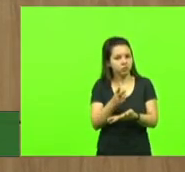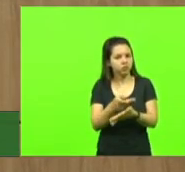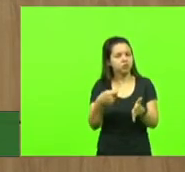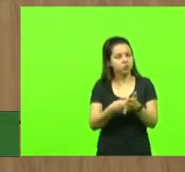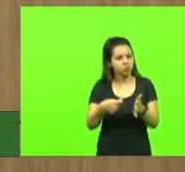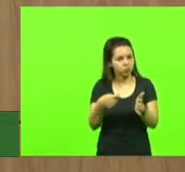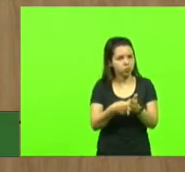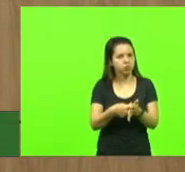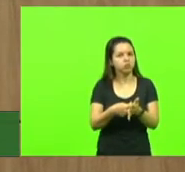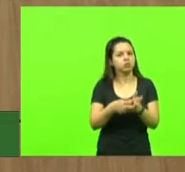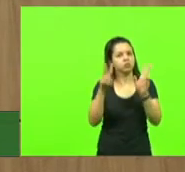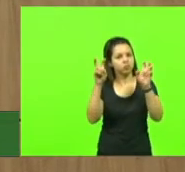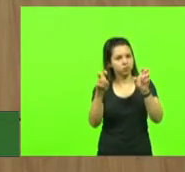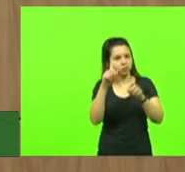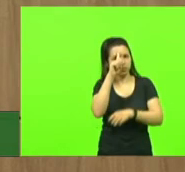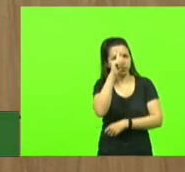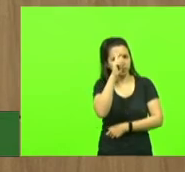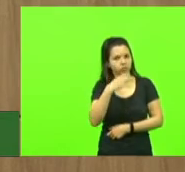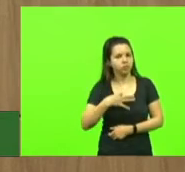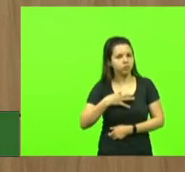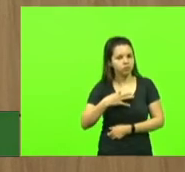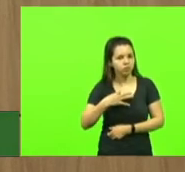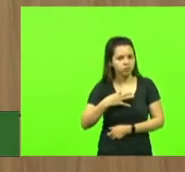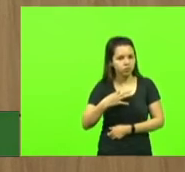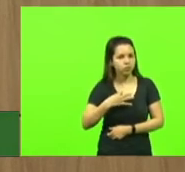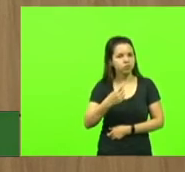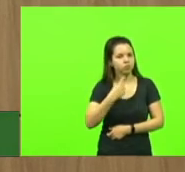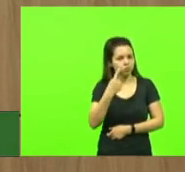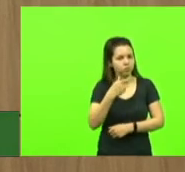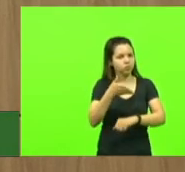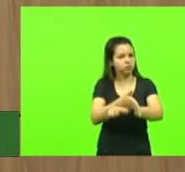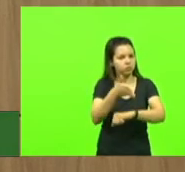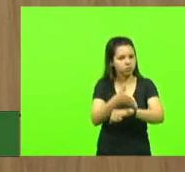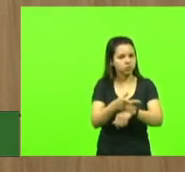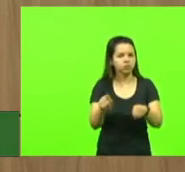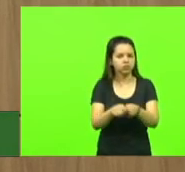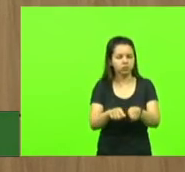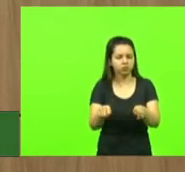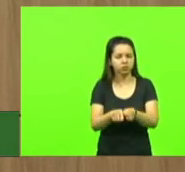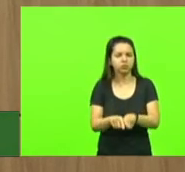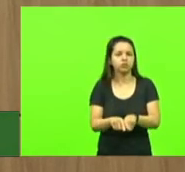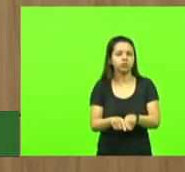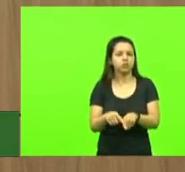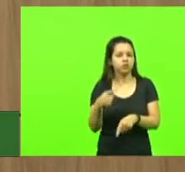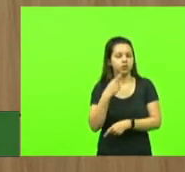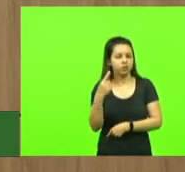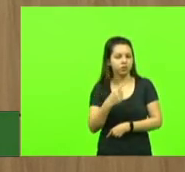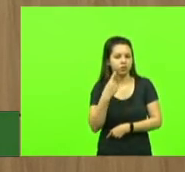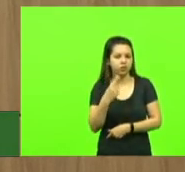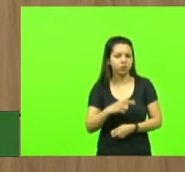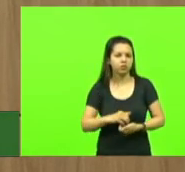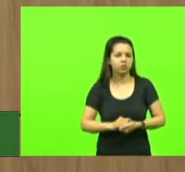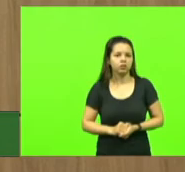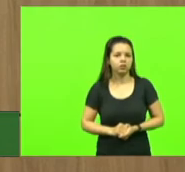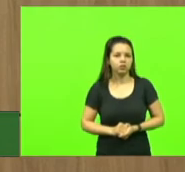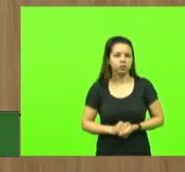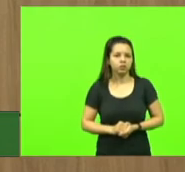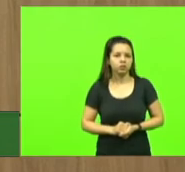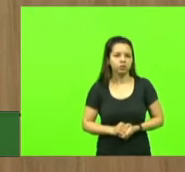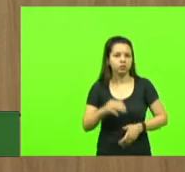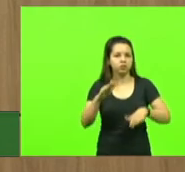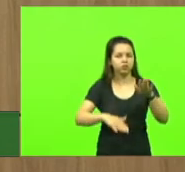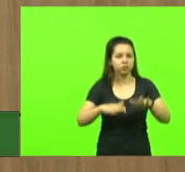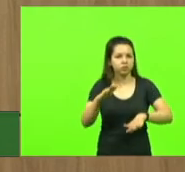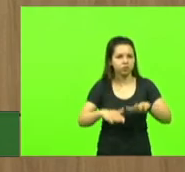hospitais filantrópicos, deputado bastante atuante também. Deputado, às vezes as questões